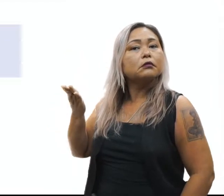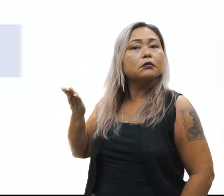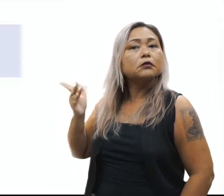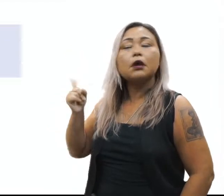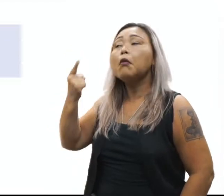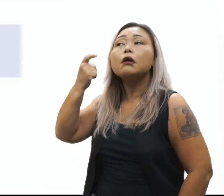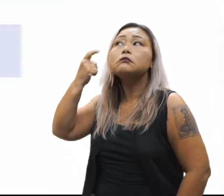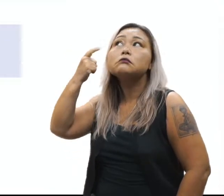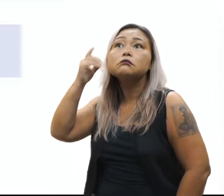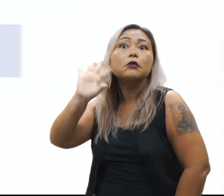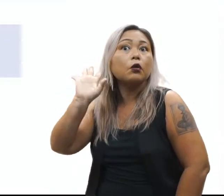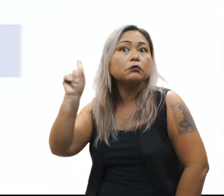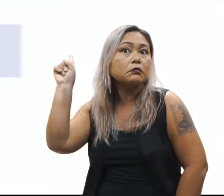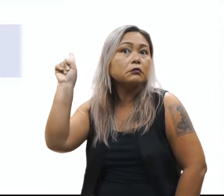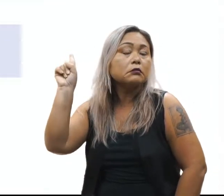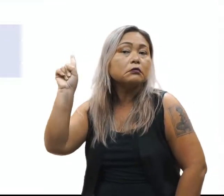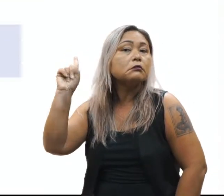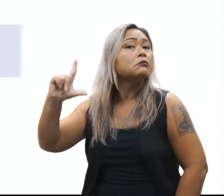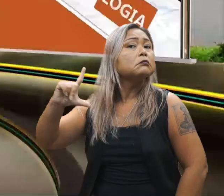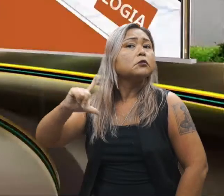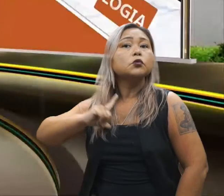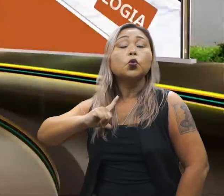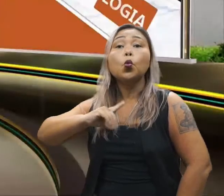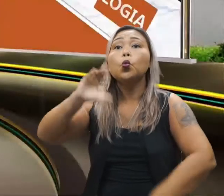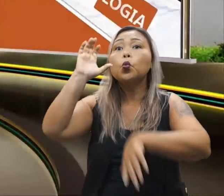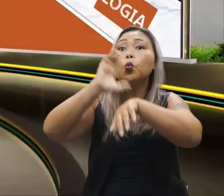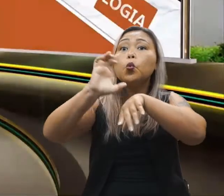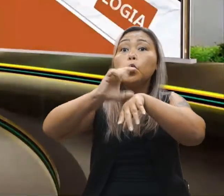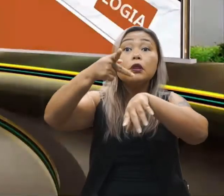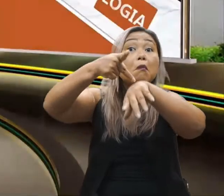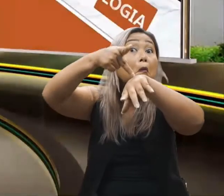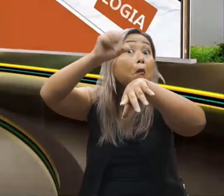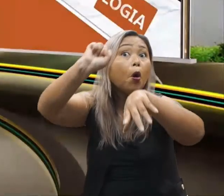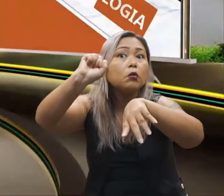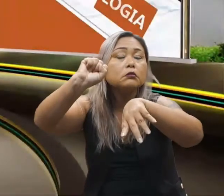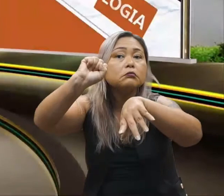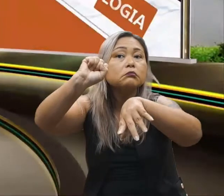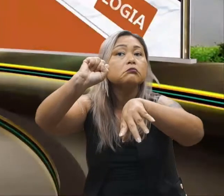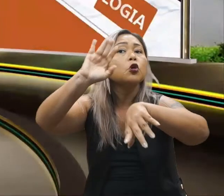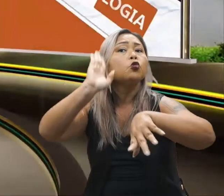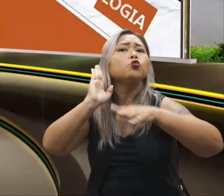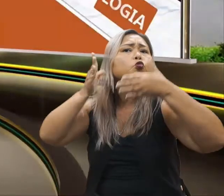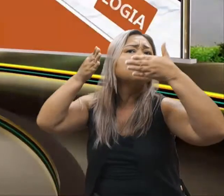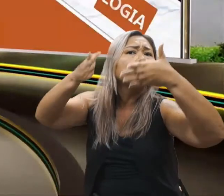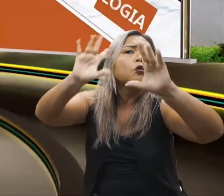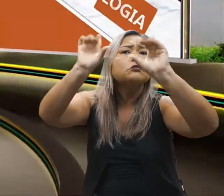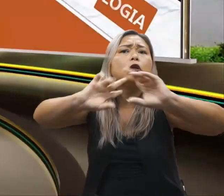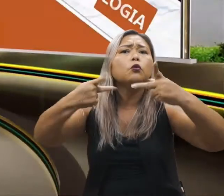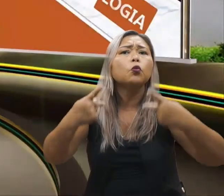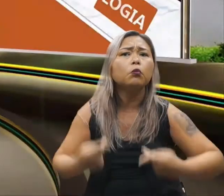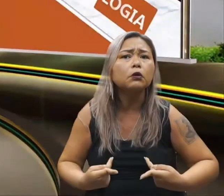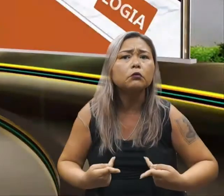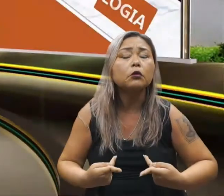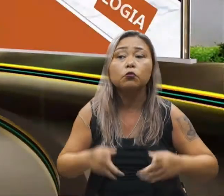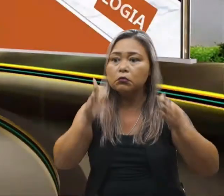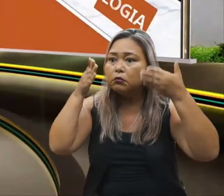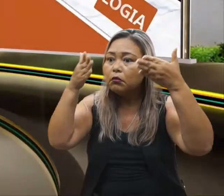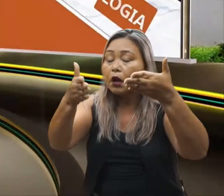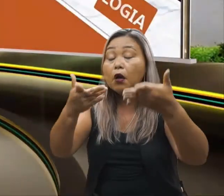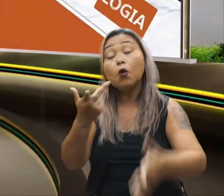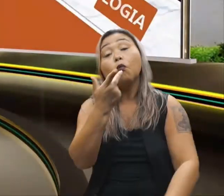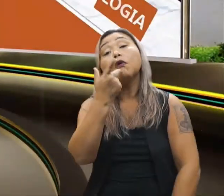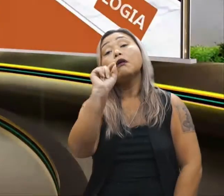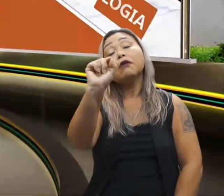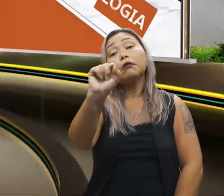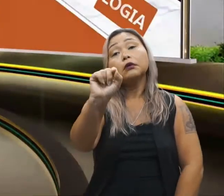terem uma noção, tem curso de pós-graduação só sobre direitos humanos. Então, o que eu quero dizer para vocês